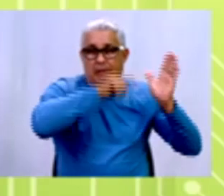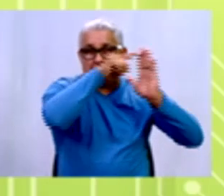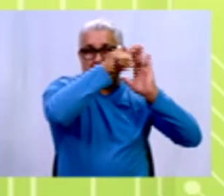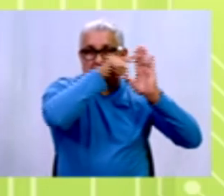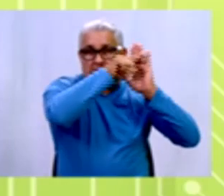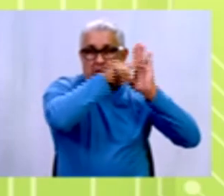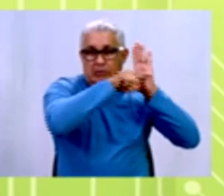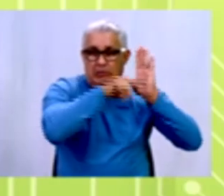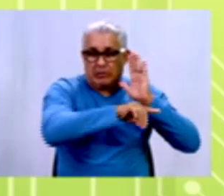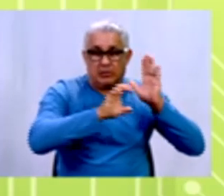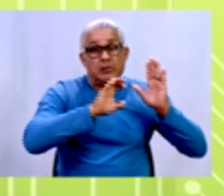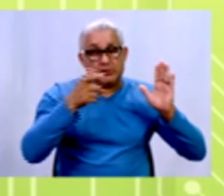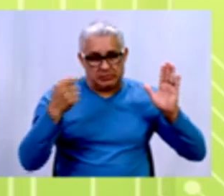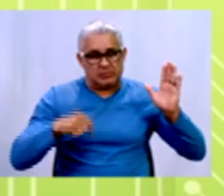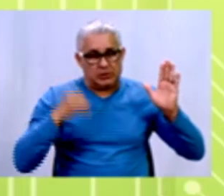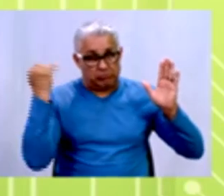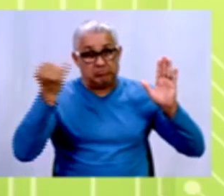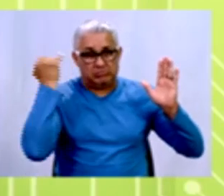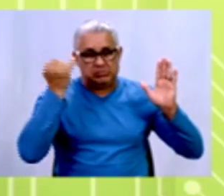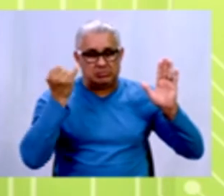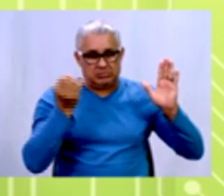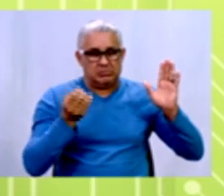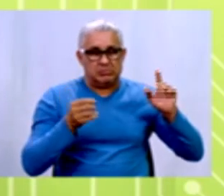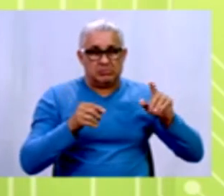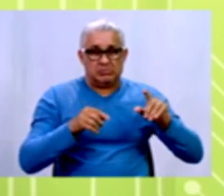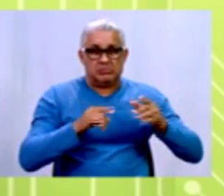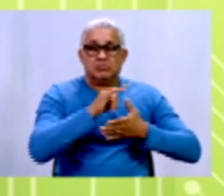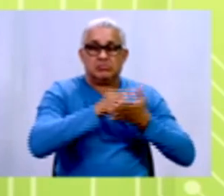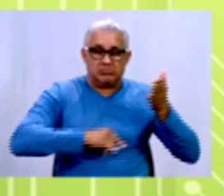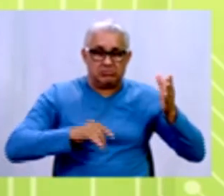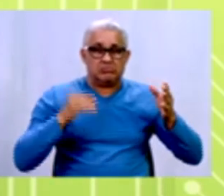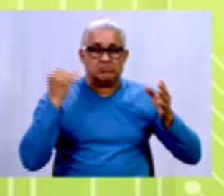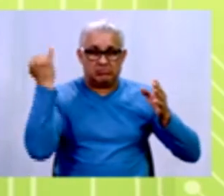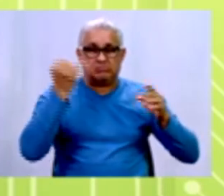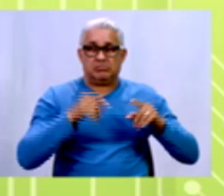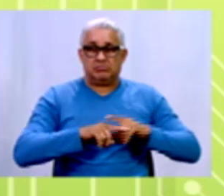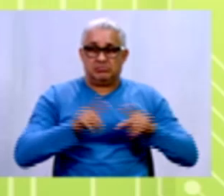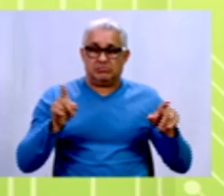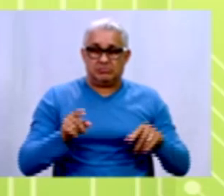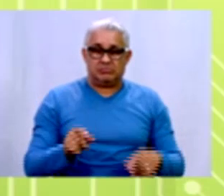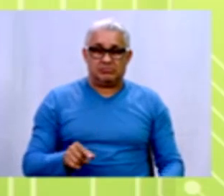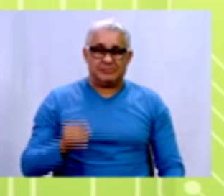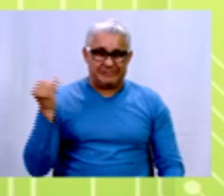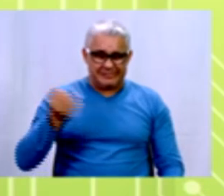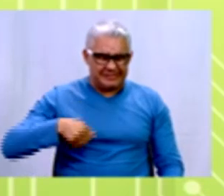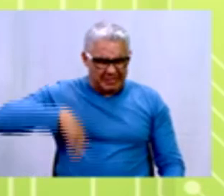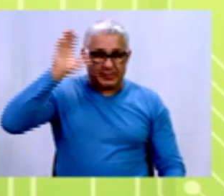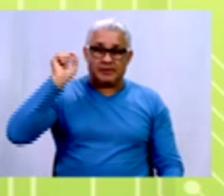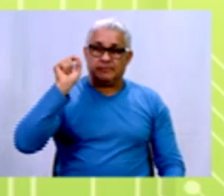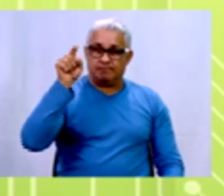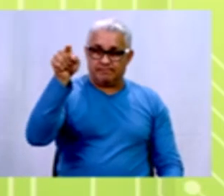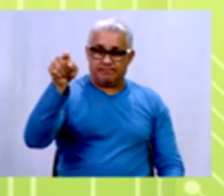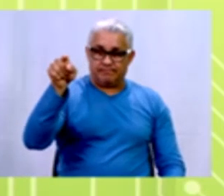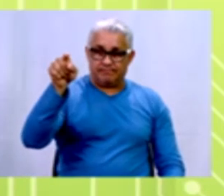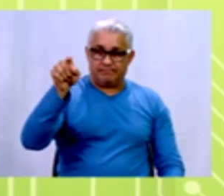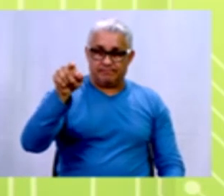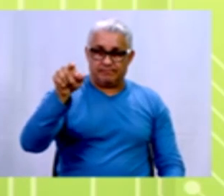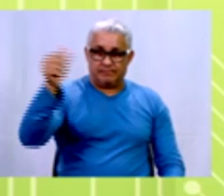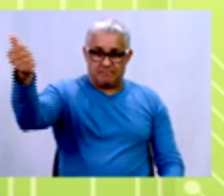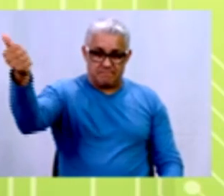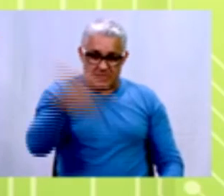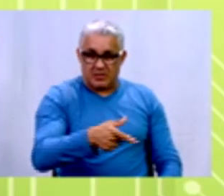requisitos. Tá? Claro que os requisitos são necessários, claro que a documentação é necessária, mas nós não podemos priorizar